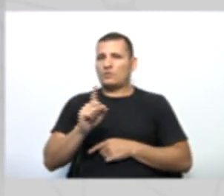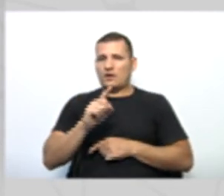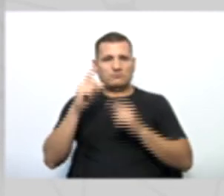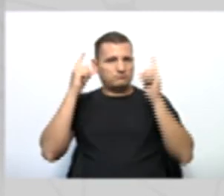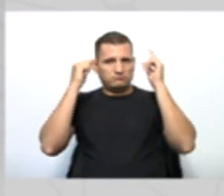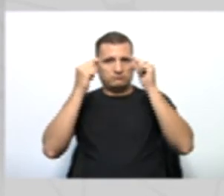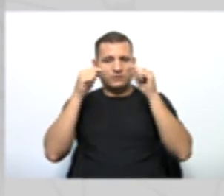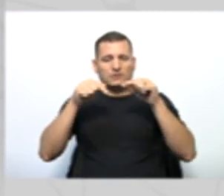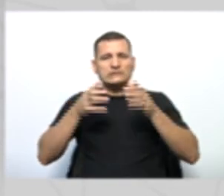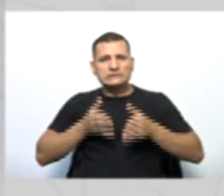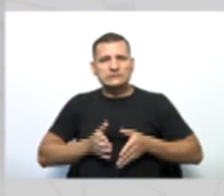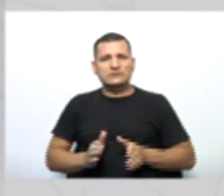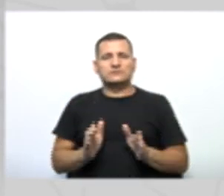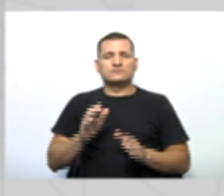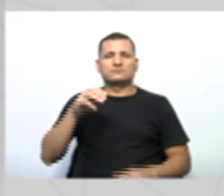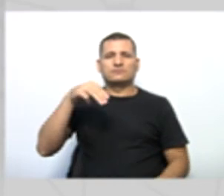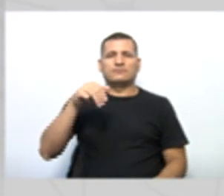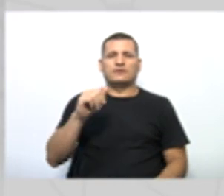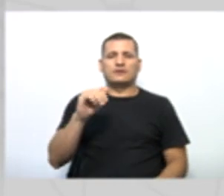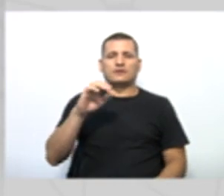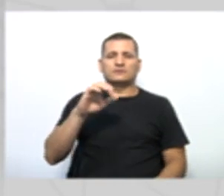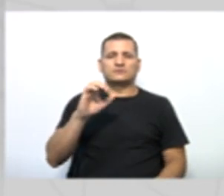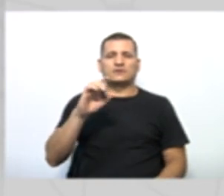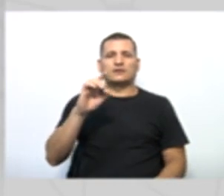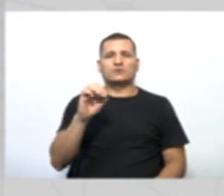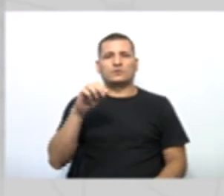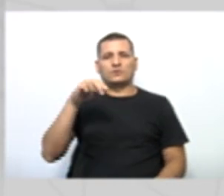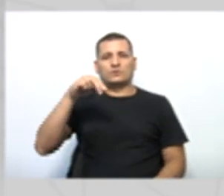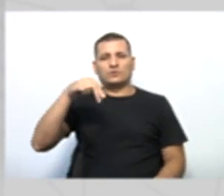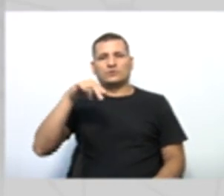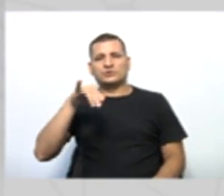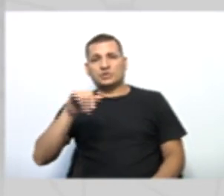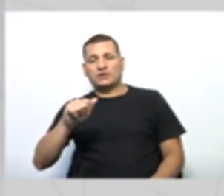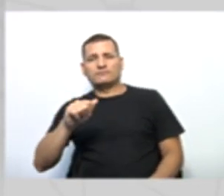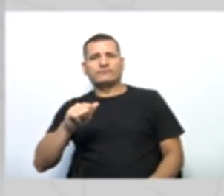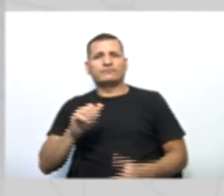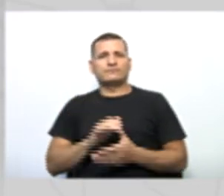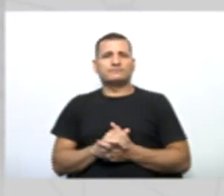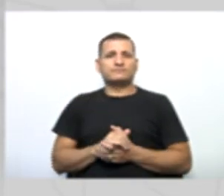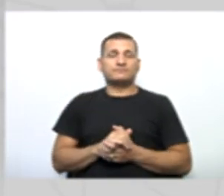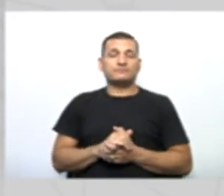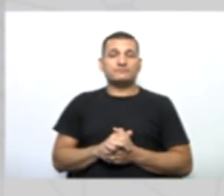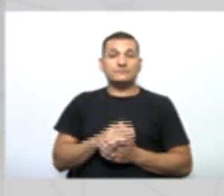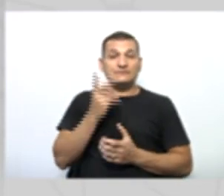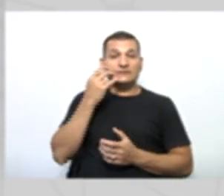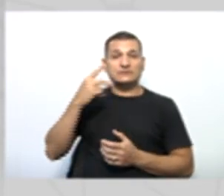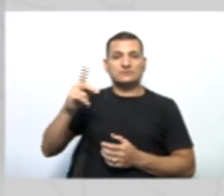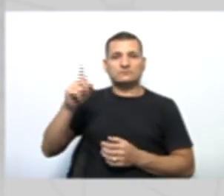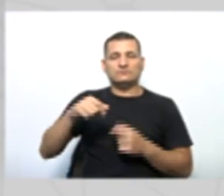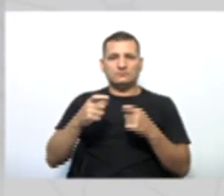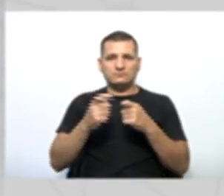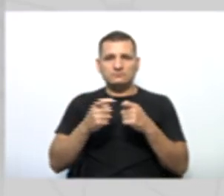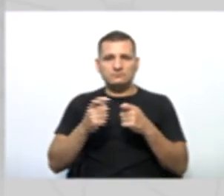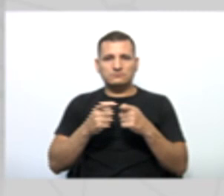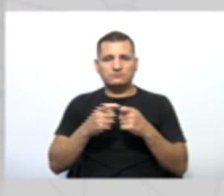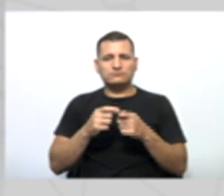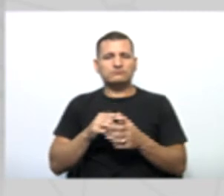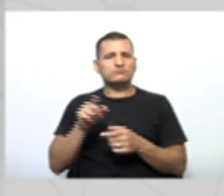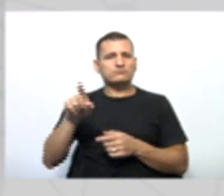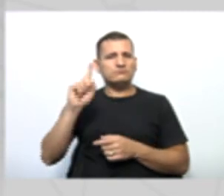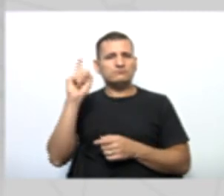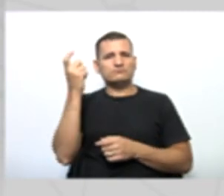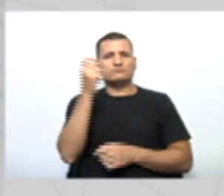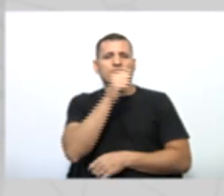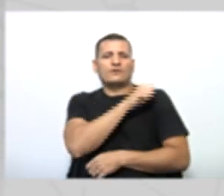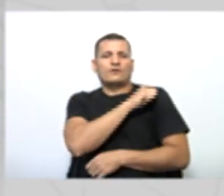na Macedônia. Ele era filho de Nicômaco, que era médico do rei da Macedônia. Foi aluno da